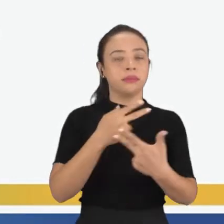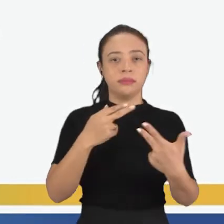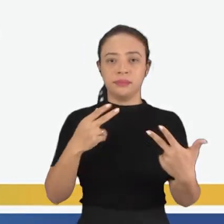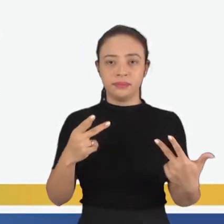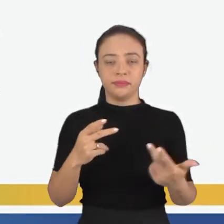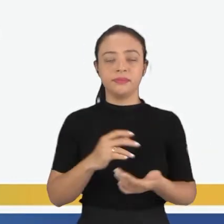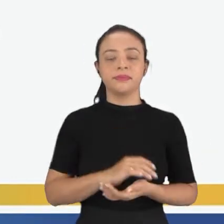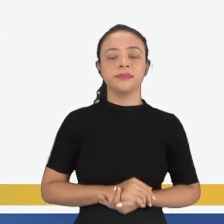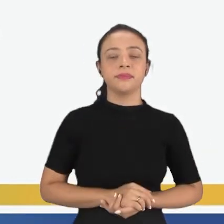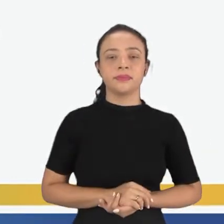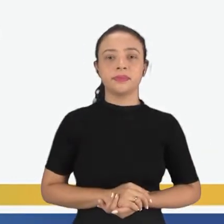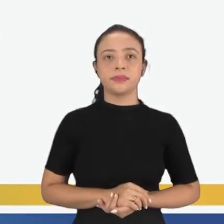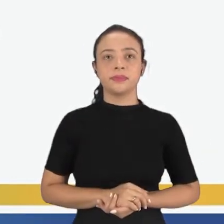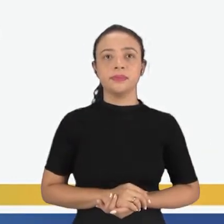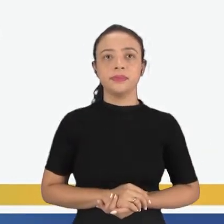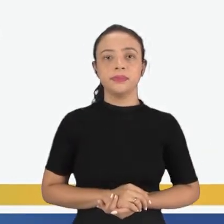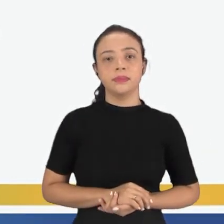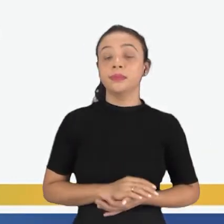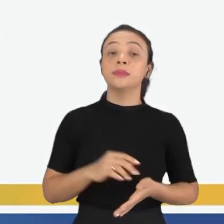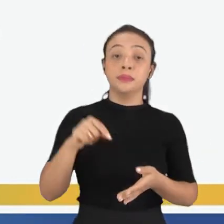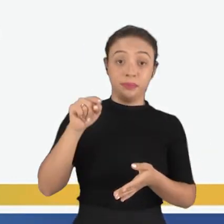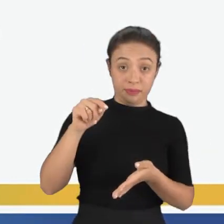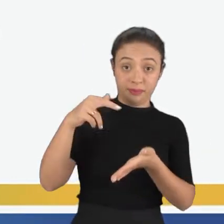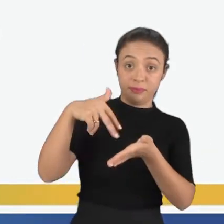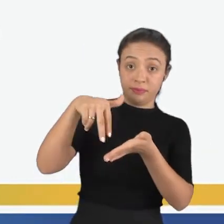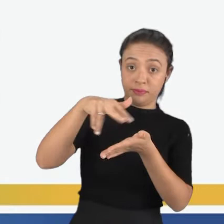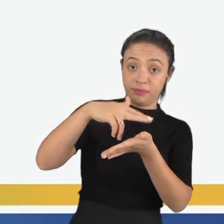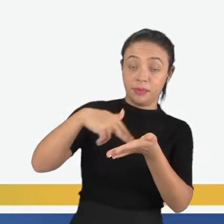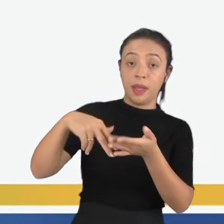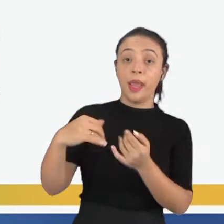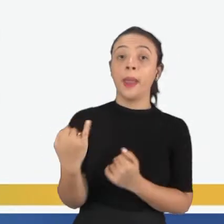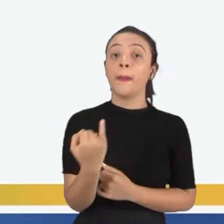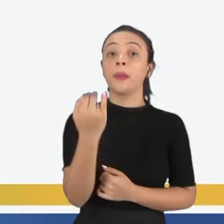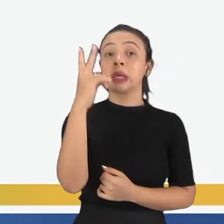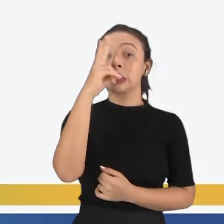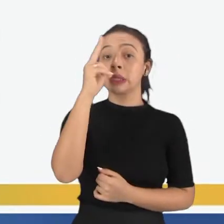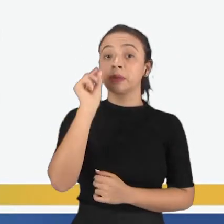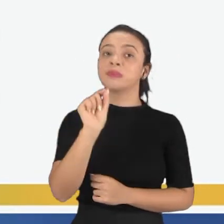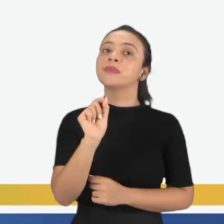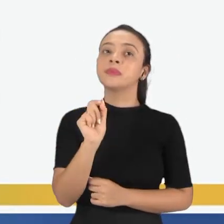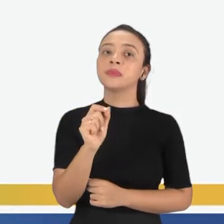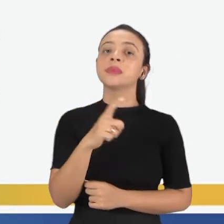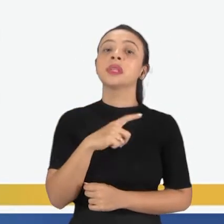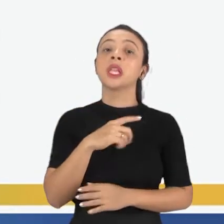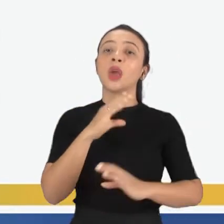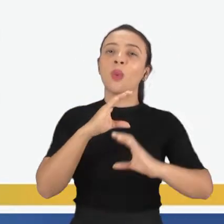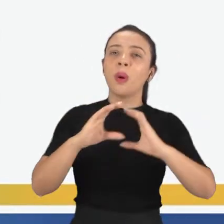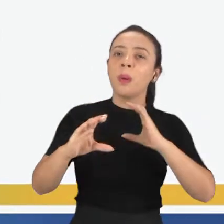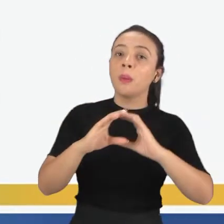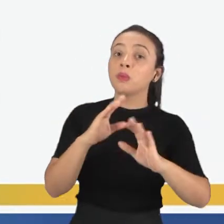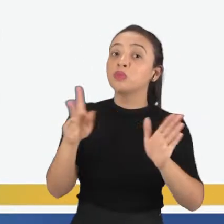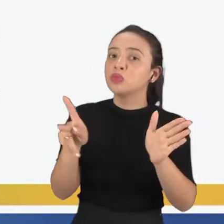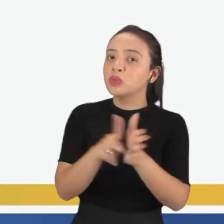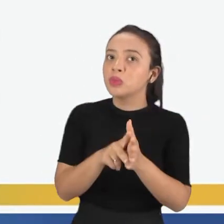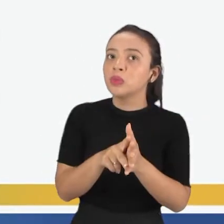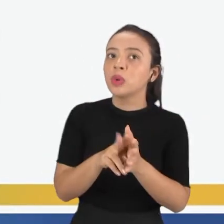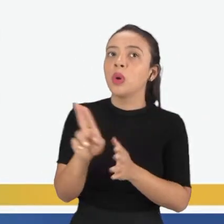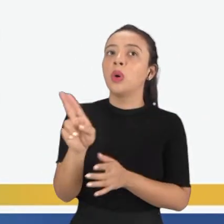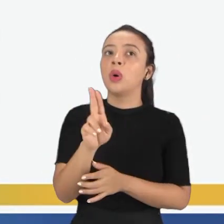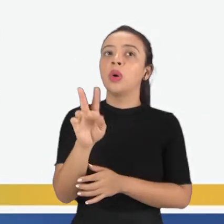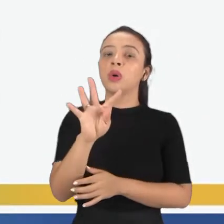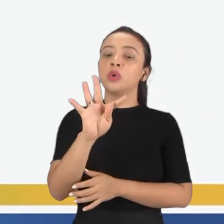o Funiuô. E nessa dança, gente, a gente tem que lembrar que eles têm uma música muito específica que é